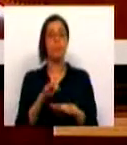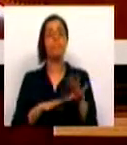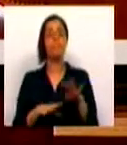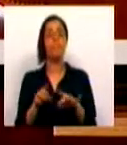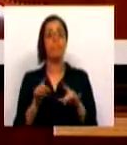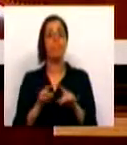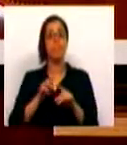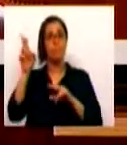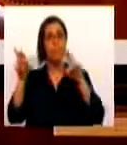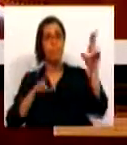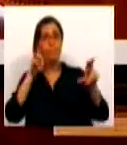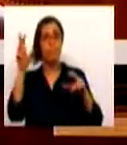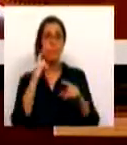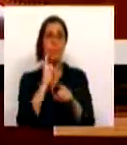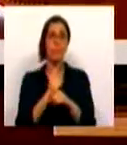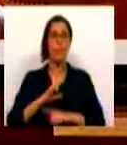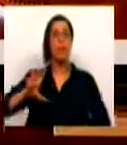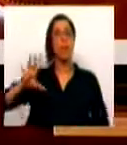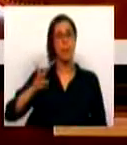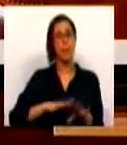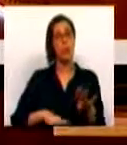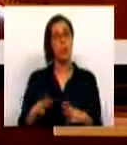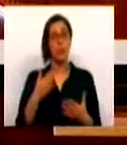realizar deslocações a esses países para o